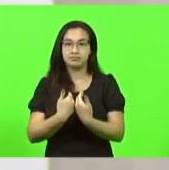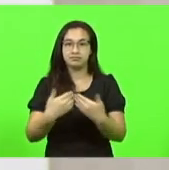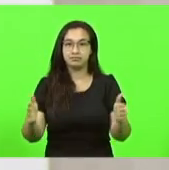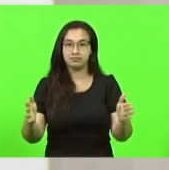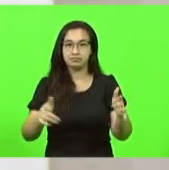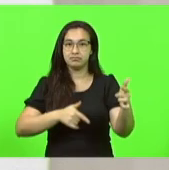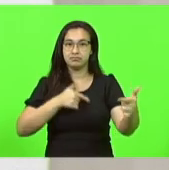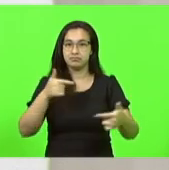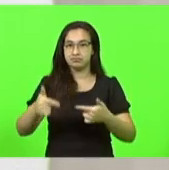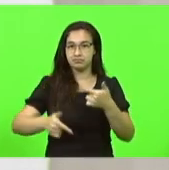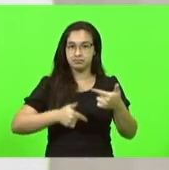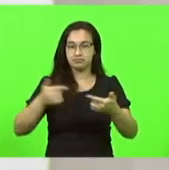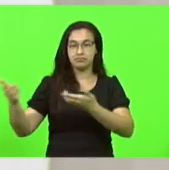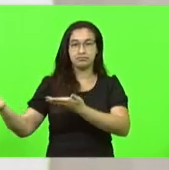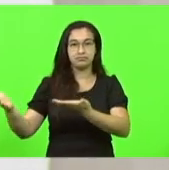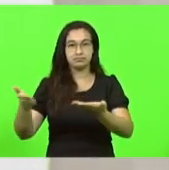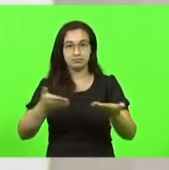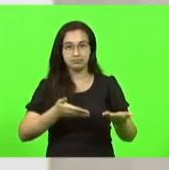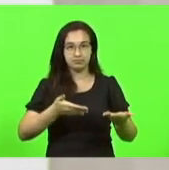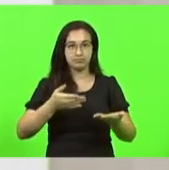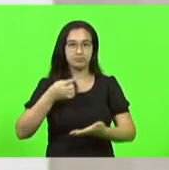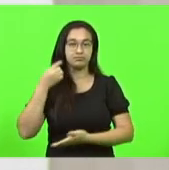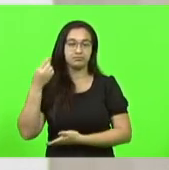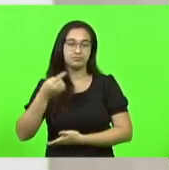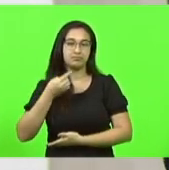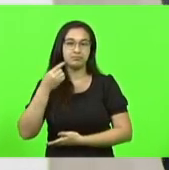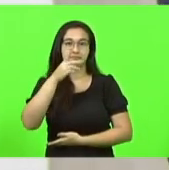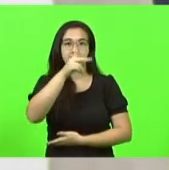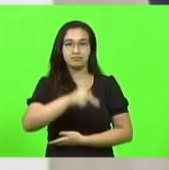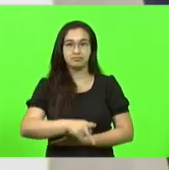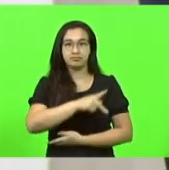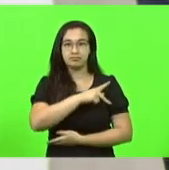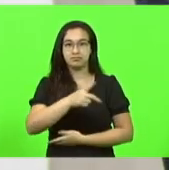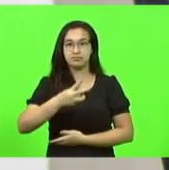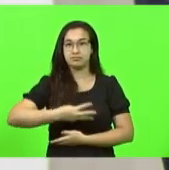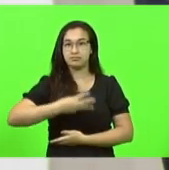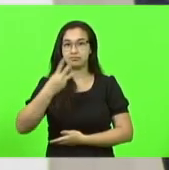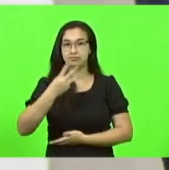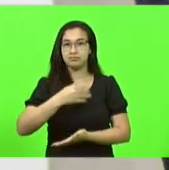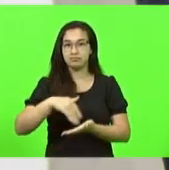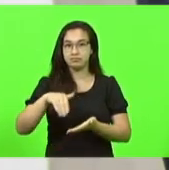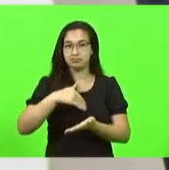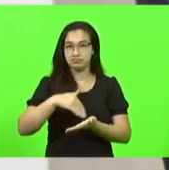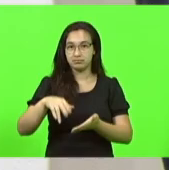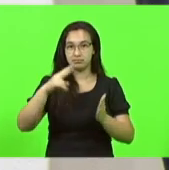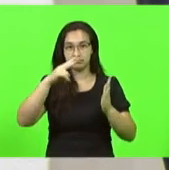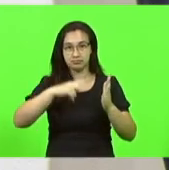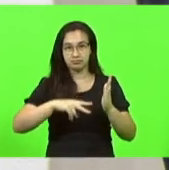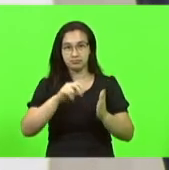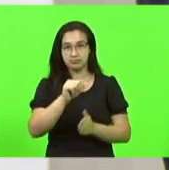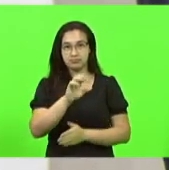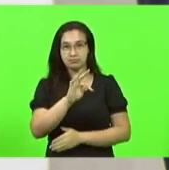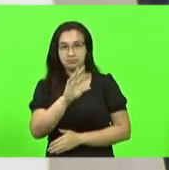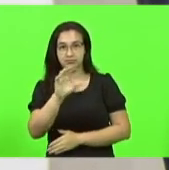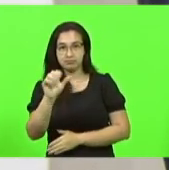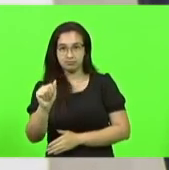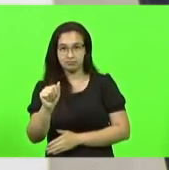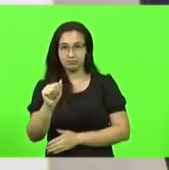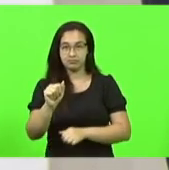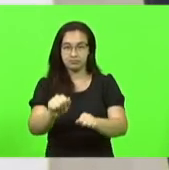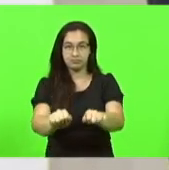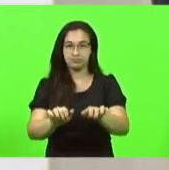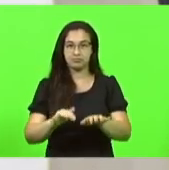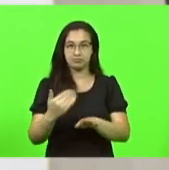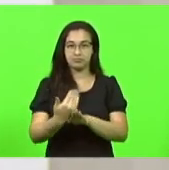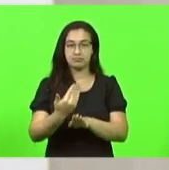trabalhos e convidou o senhor deputado, padre Pedro Baldiceira, terceiro secretário, para proceder à leitura das atas das sessões